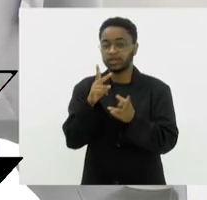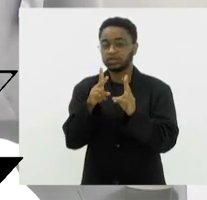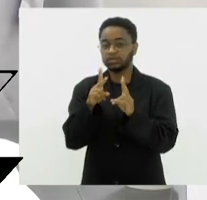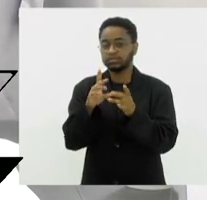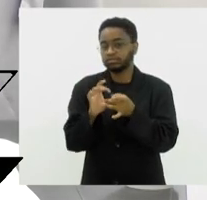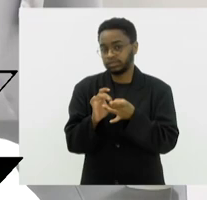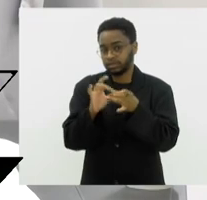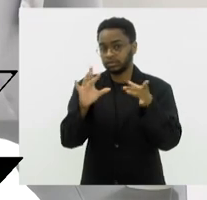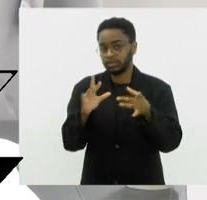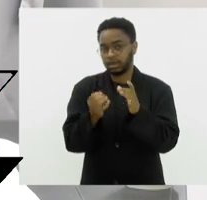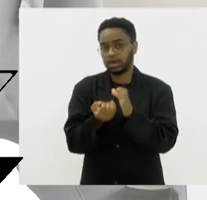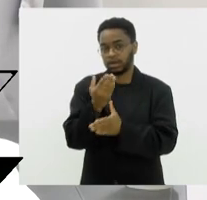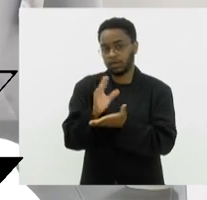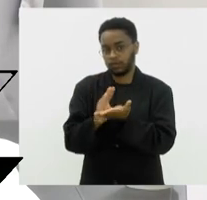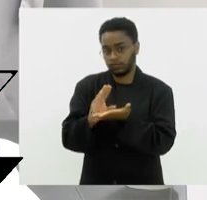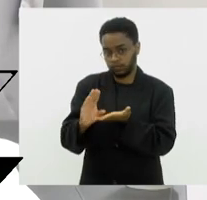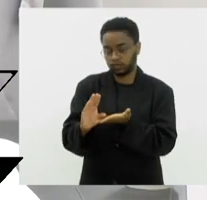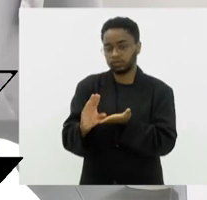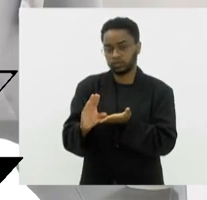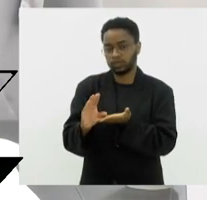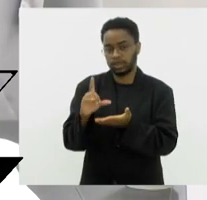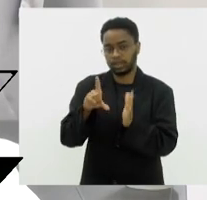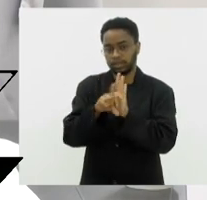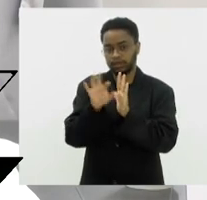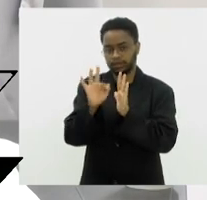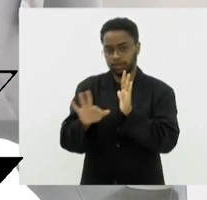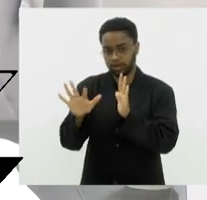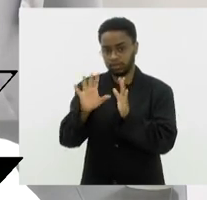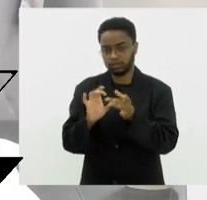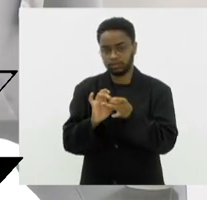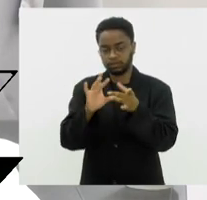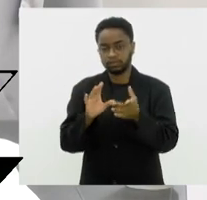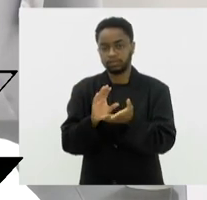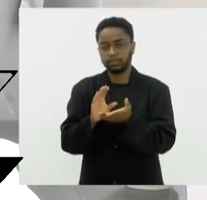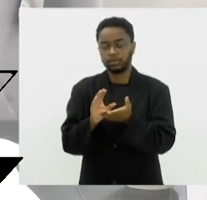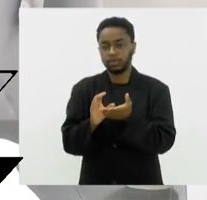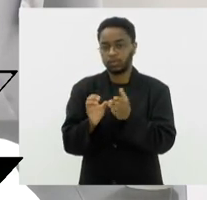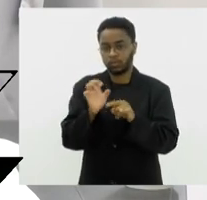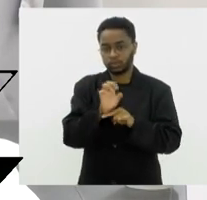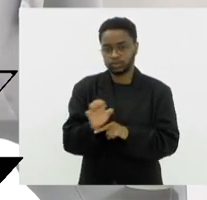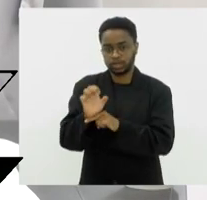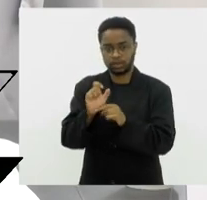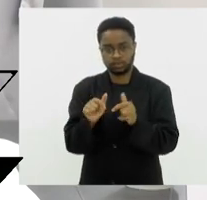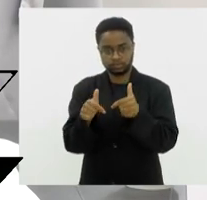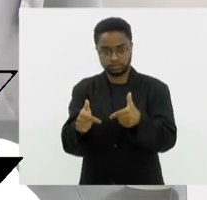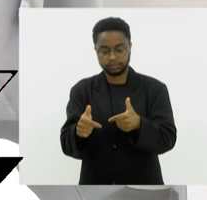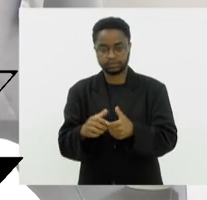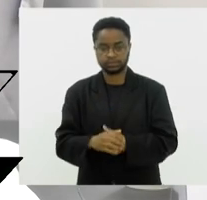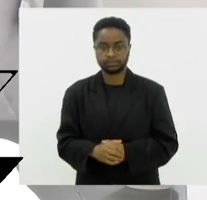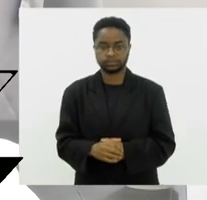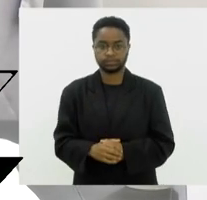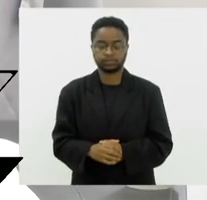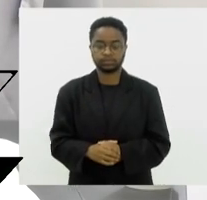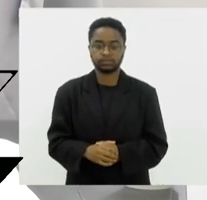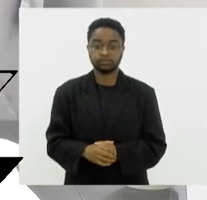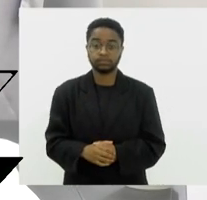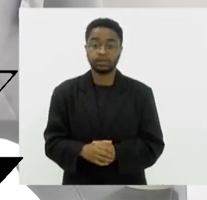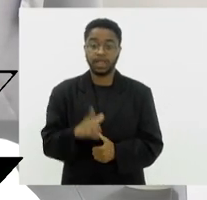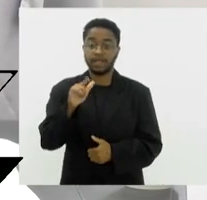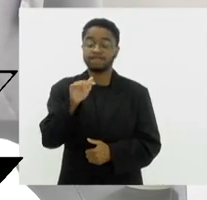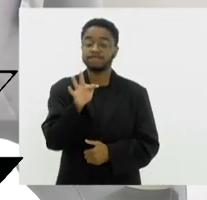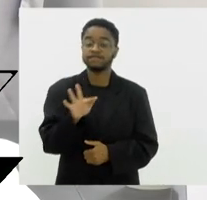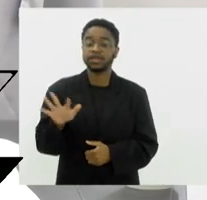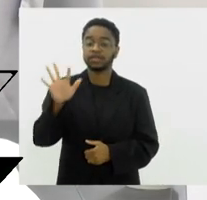Autoriza a criação de um fundo, em âmbito, é uma lei federal, autoriza que os estados o façam, e ela é de âmbito federal porque